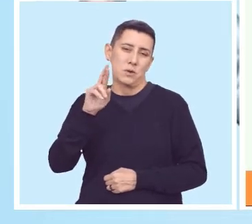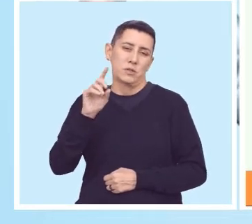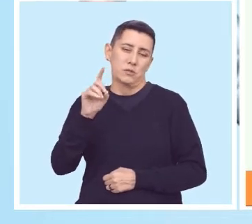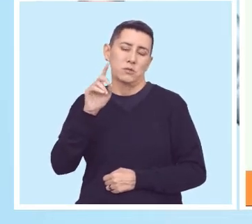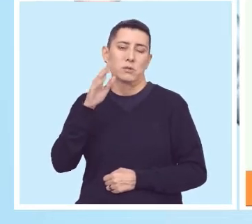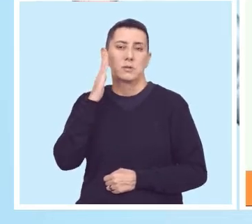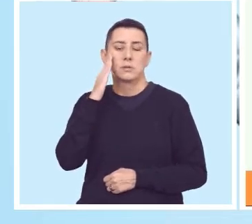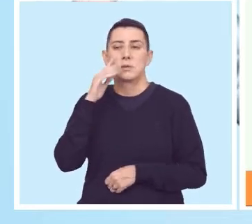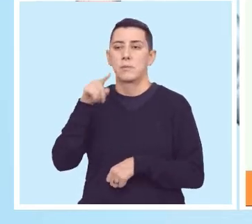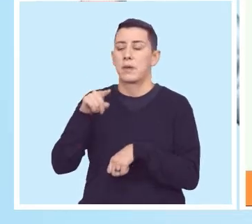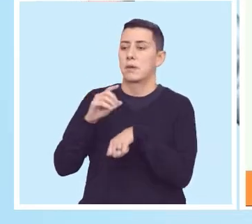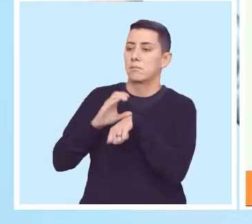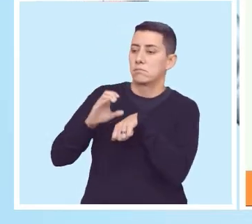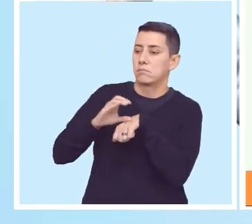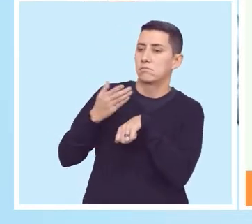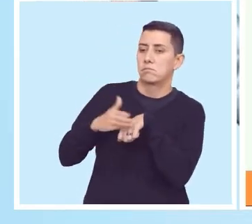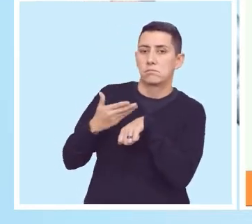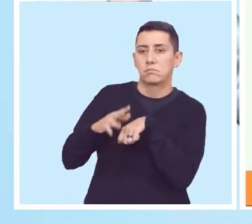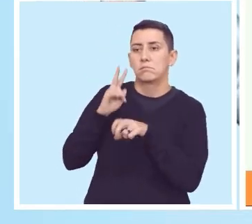aqui é